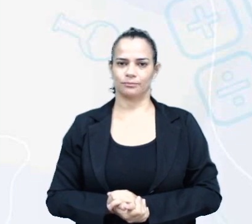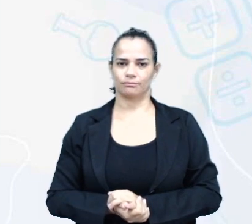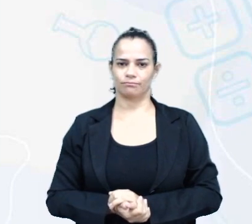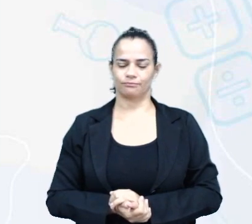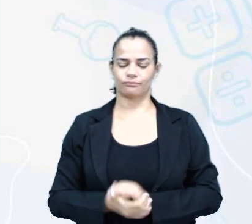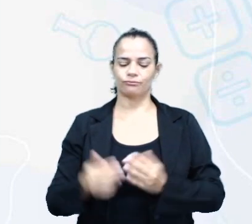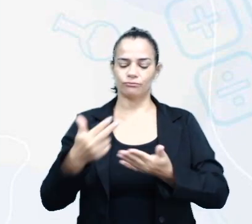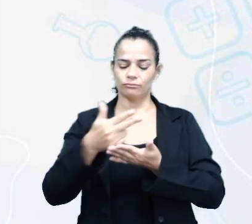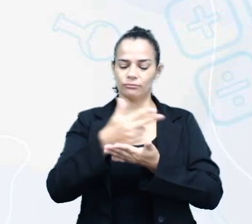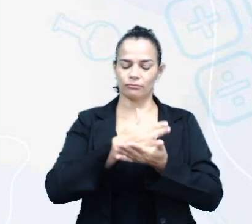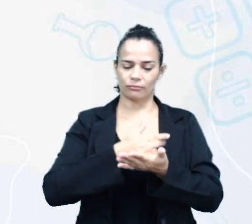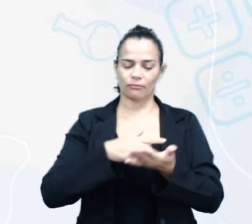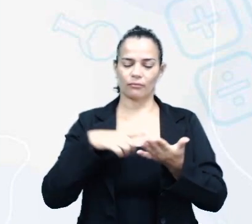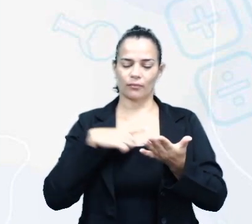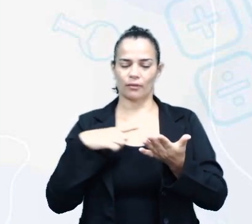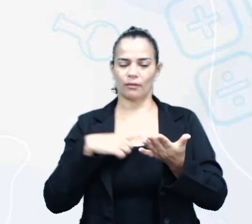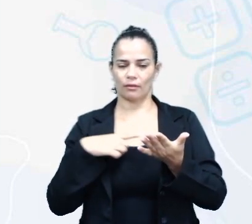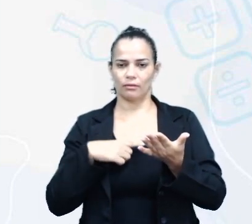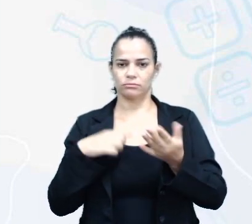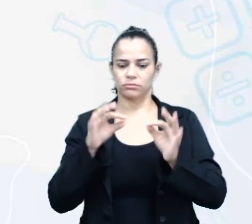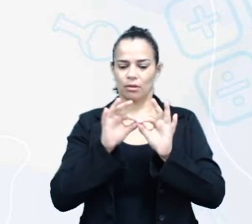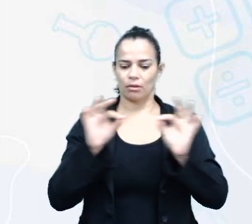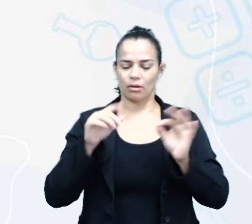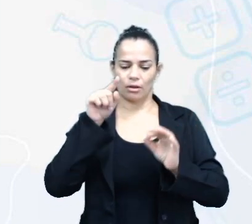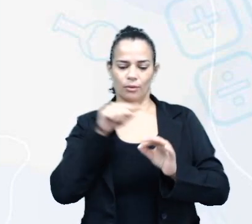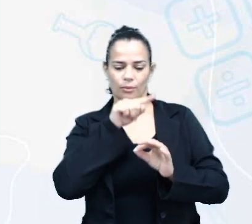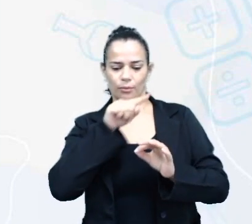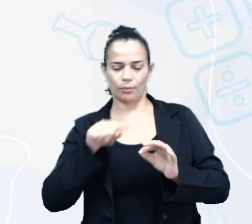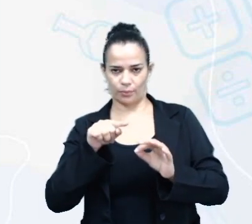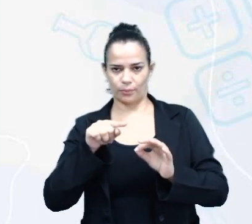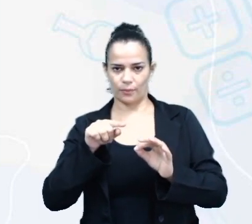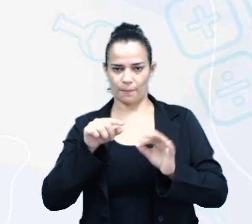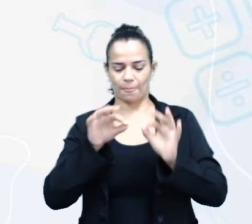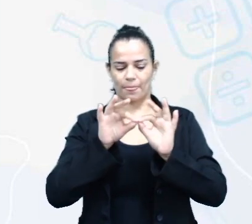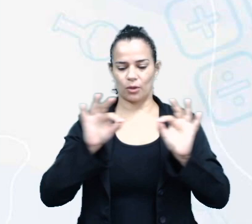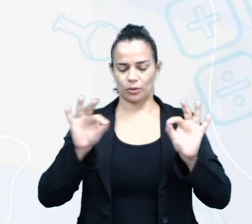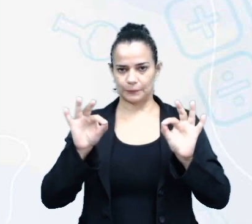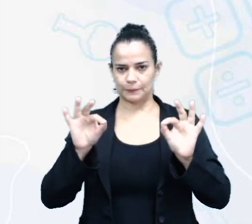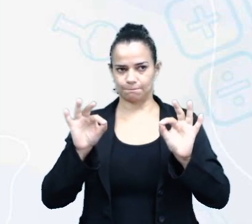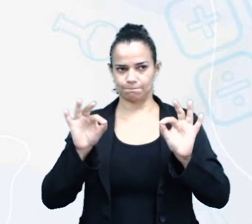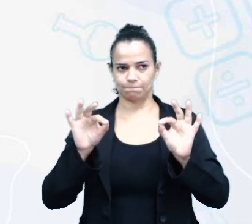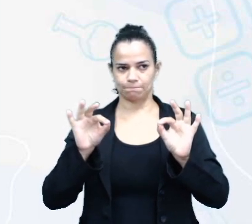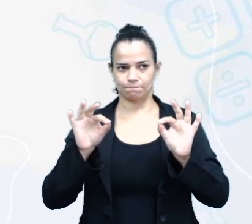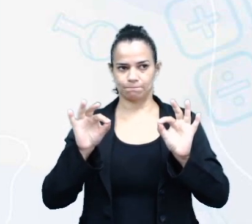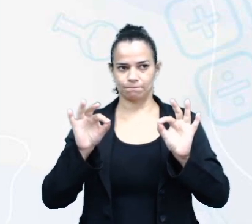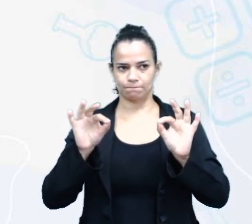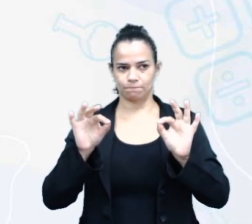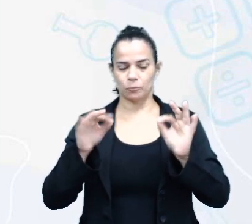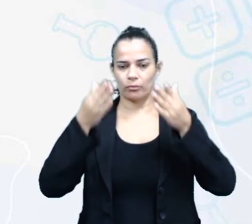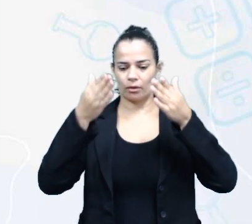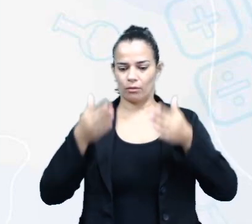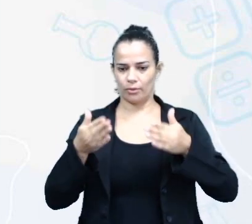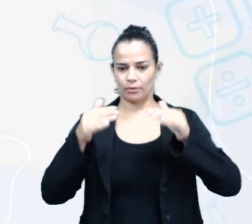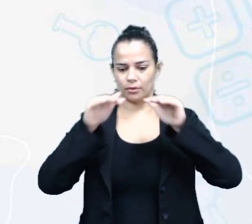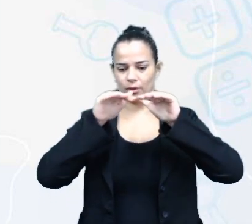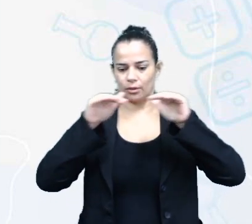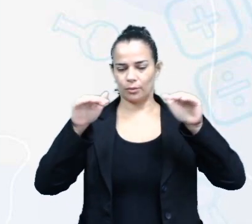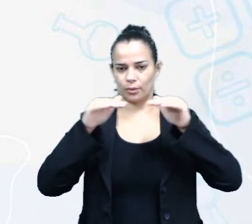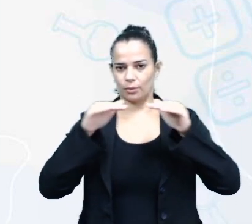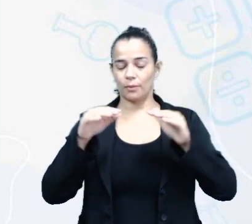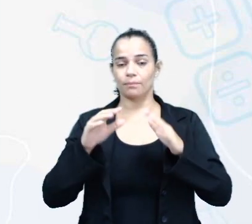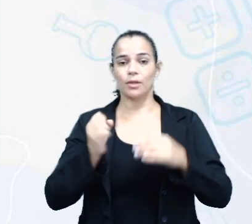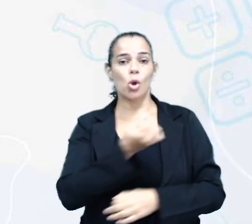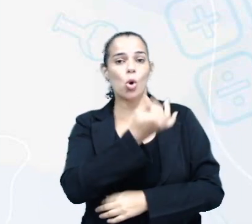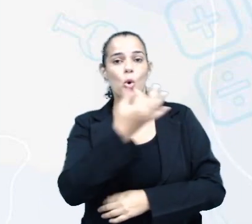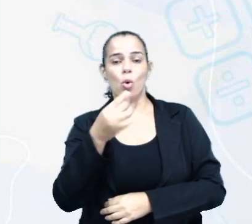desenho abaixo representa o cruzamento de linhas horizontais com linhas verticais. Quantos